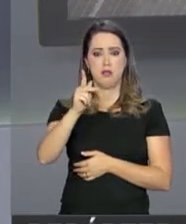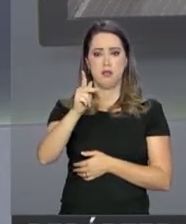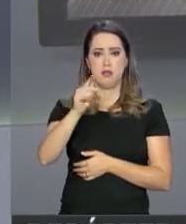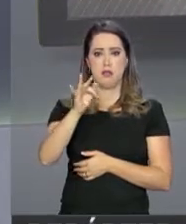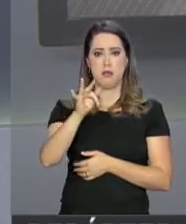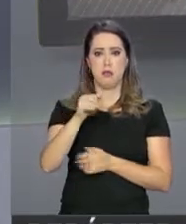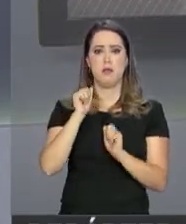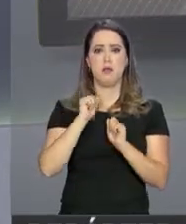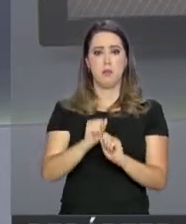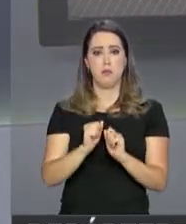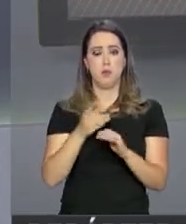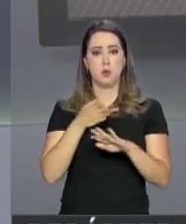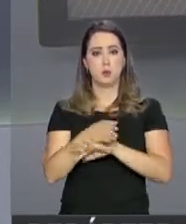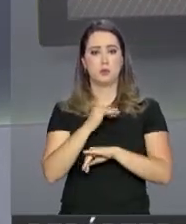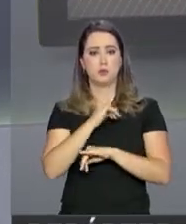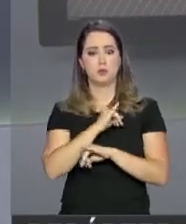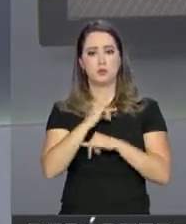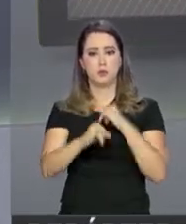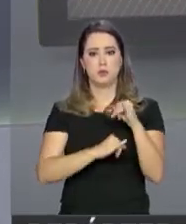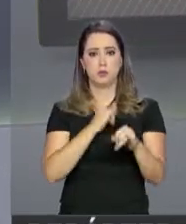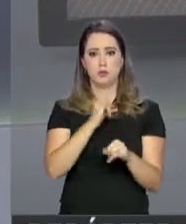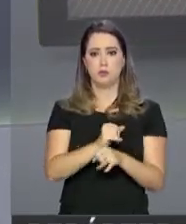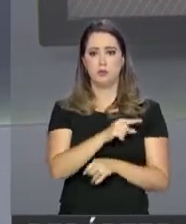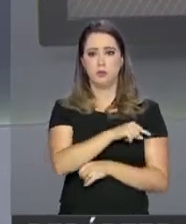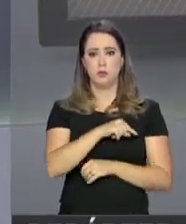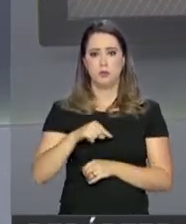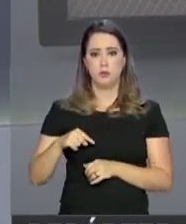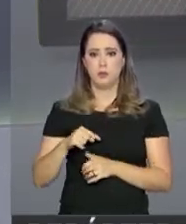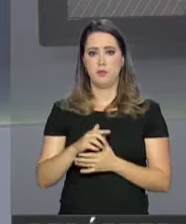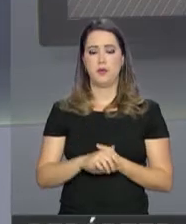alistar pela internet na página